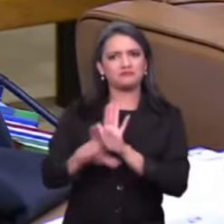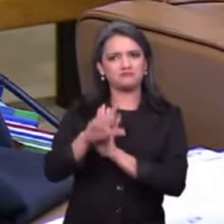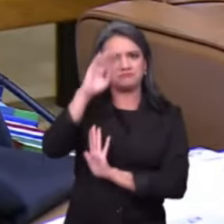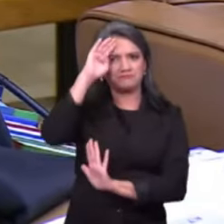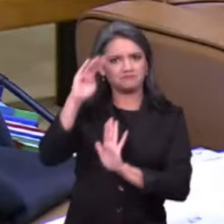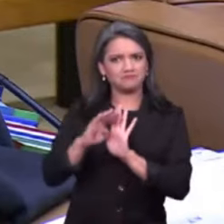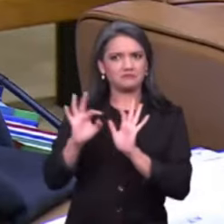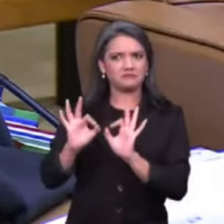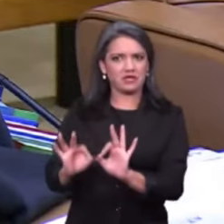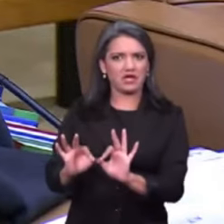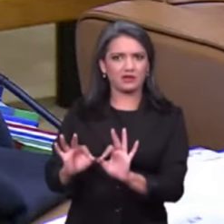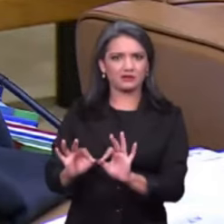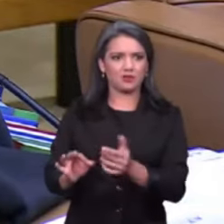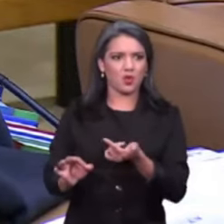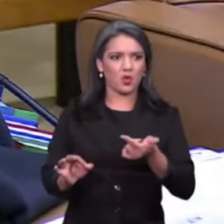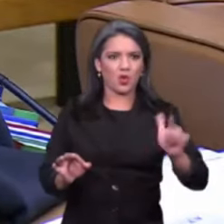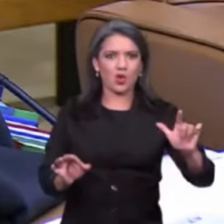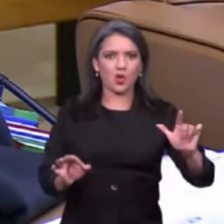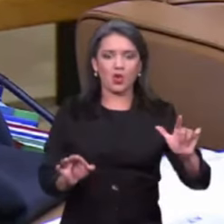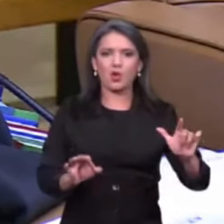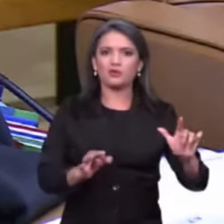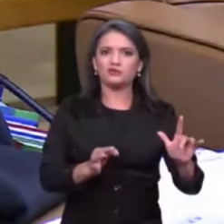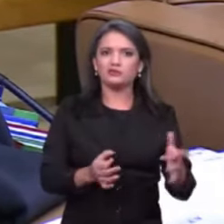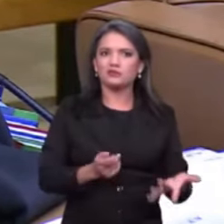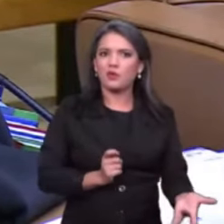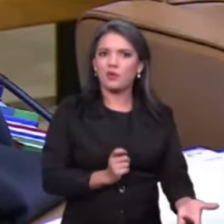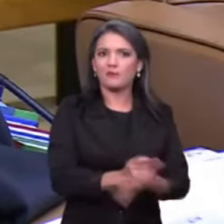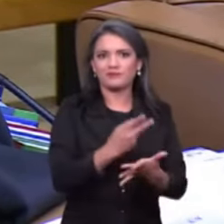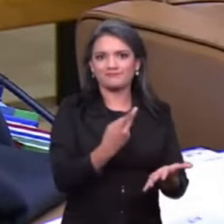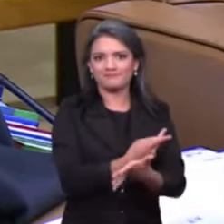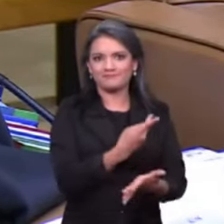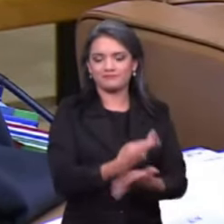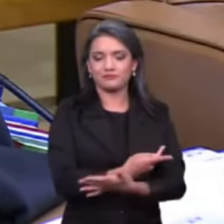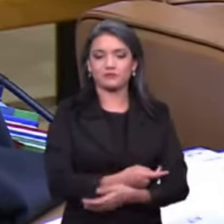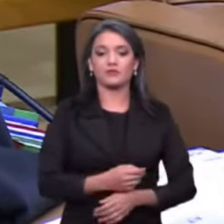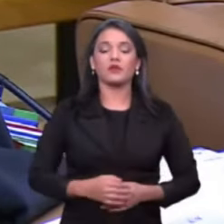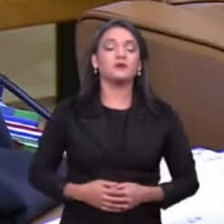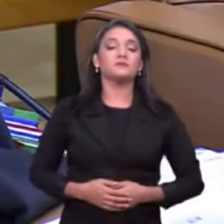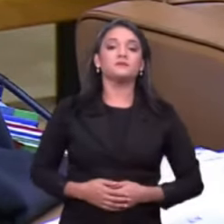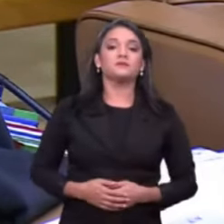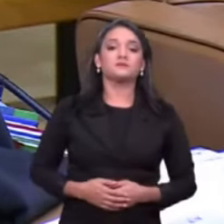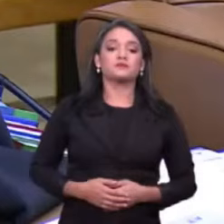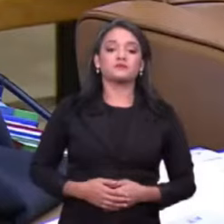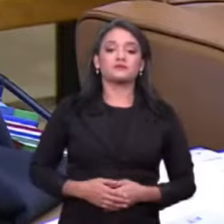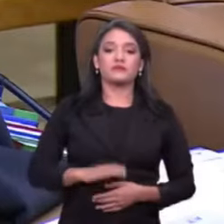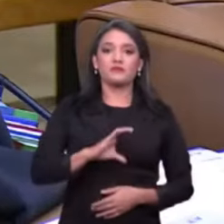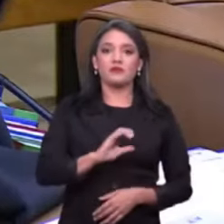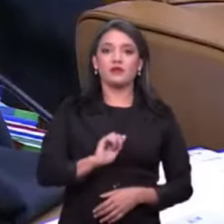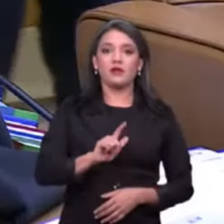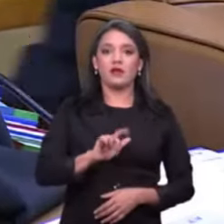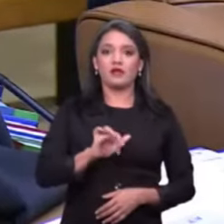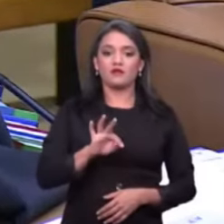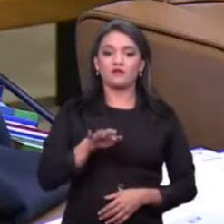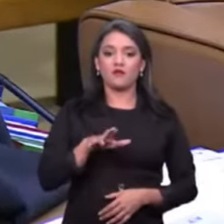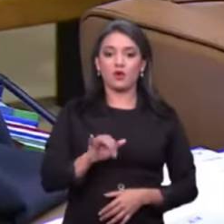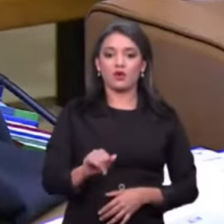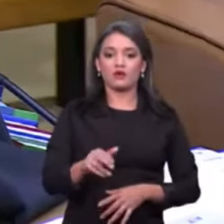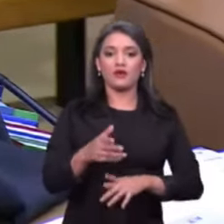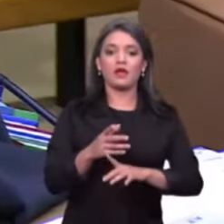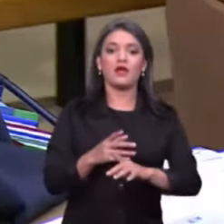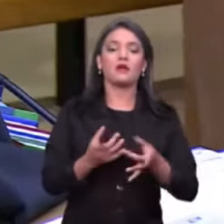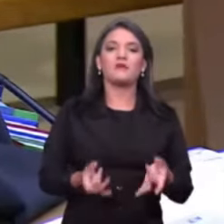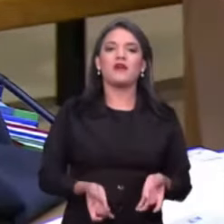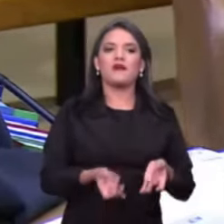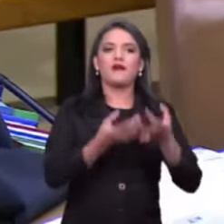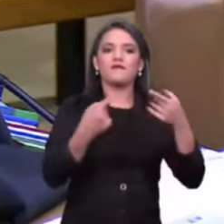Em 2019, na Califórnia, o mercado ilegal de cannabis foi considerado responsável por cerca de